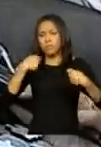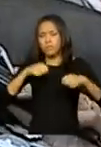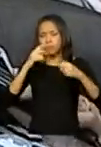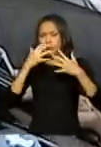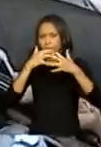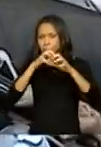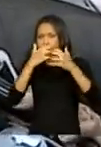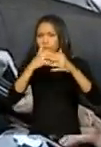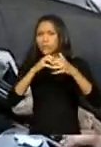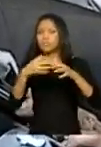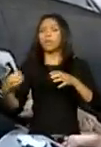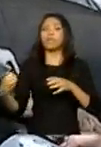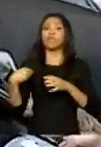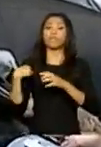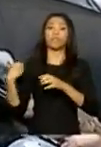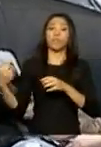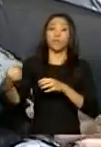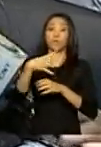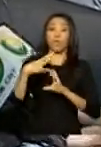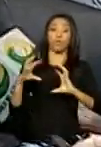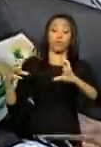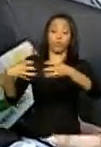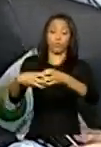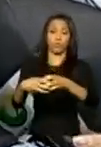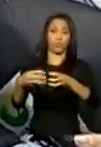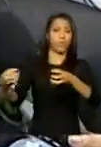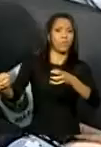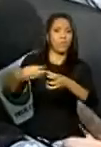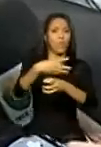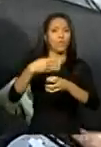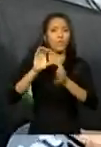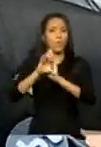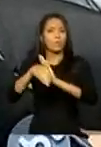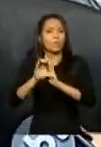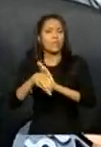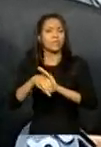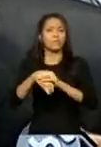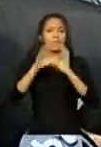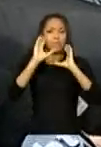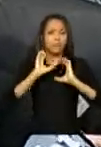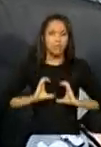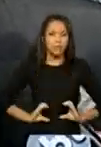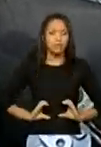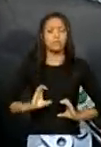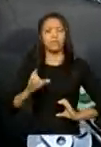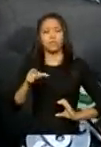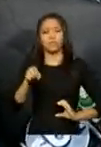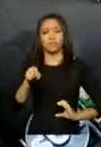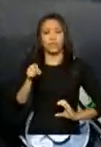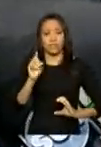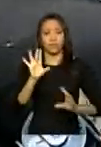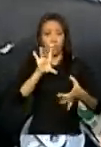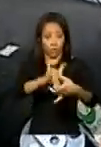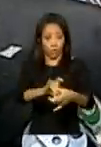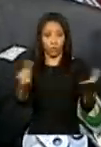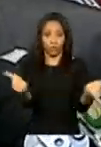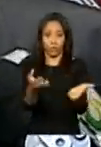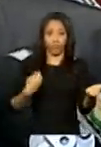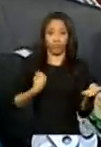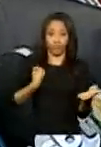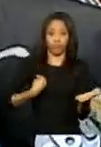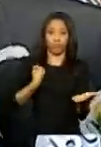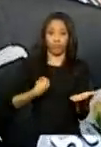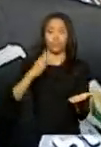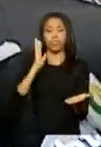vindo uma nova geração aí, com novas demandas, com um conceito de cidadania ampliado e contemporâneo, porque já lidam com a